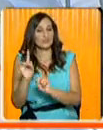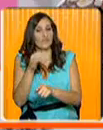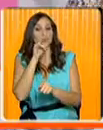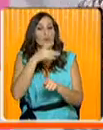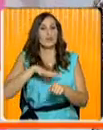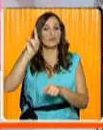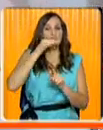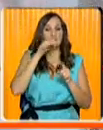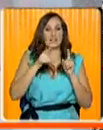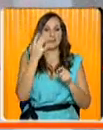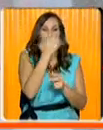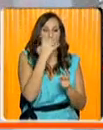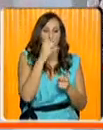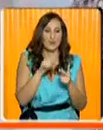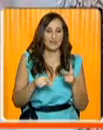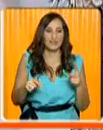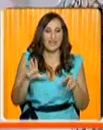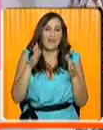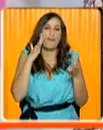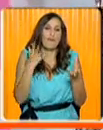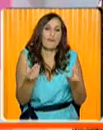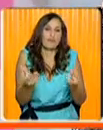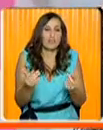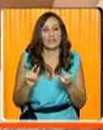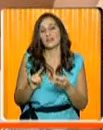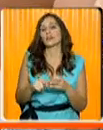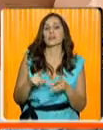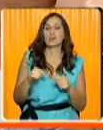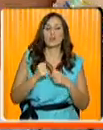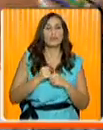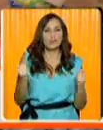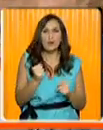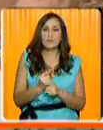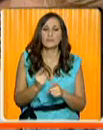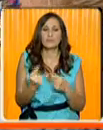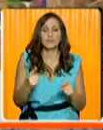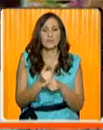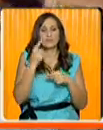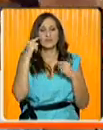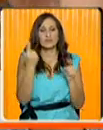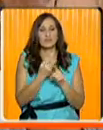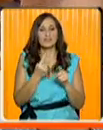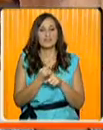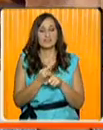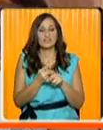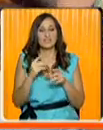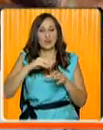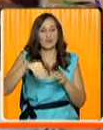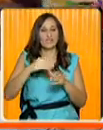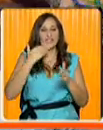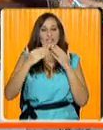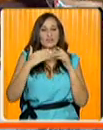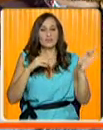ias falando da porquita, da fofinha. Não, mas espera aí, eu estou ainda chocada. Porquê? Porque puseram estas coisas, isto é uma coisa de contexto de